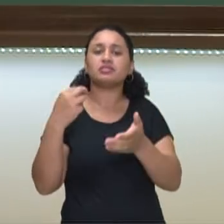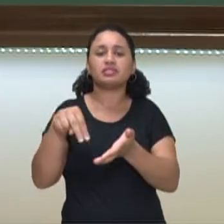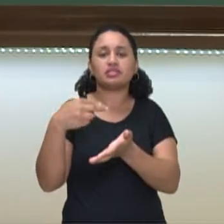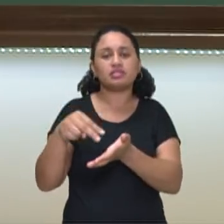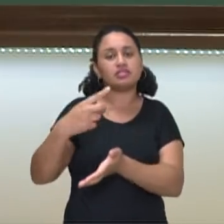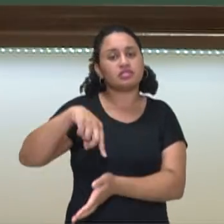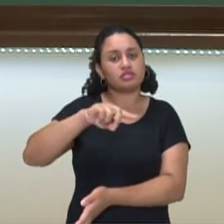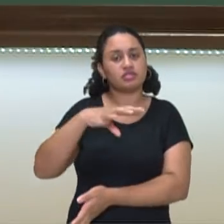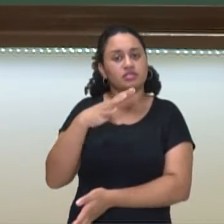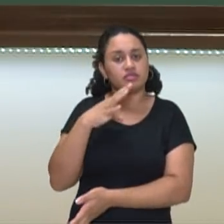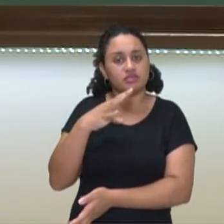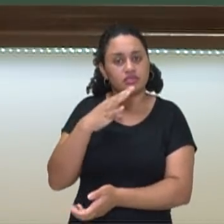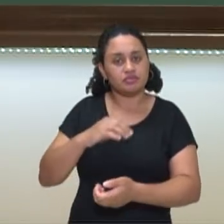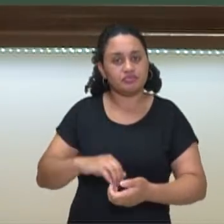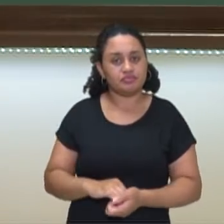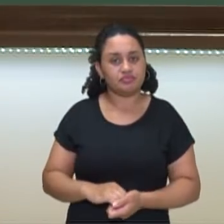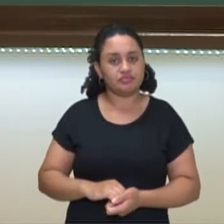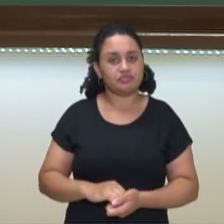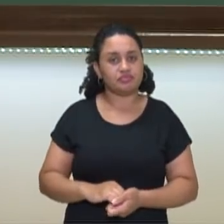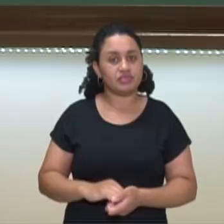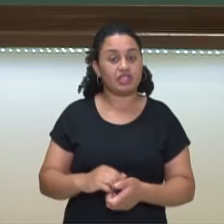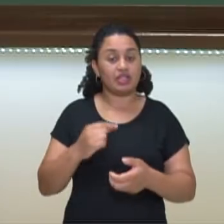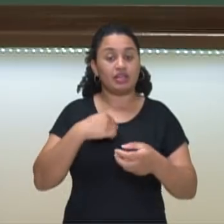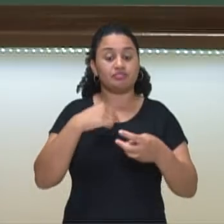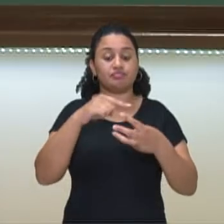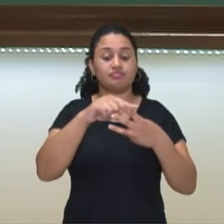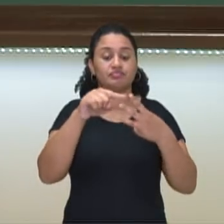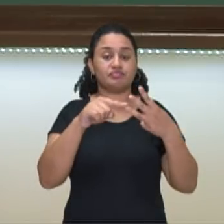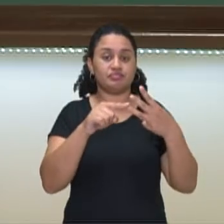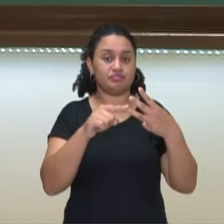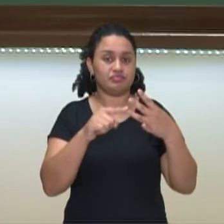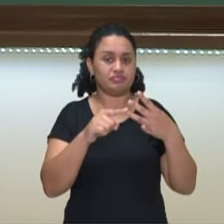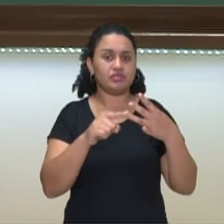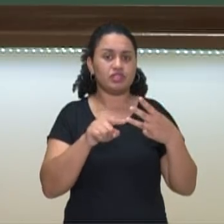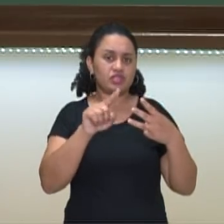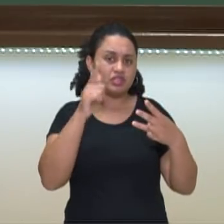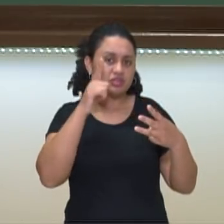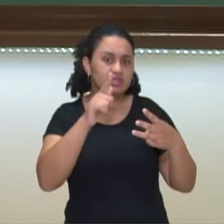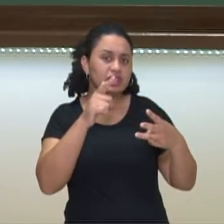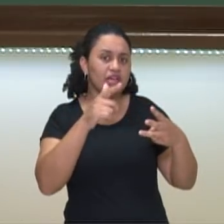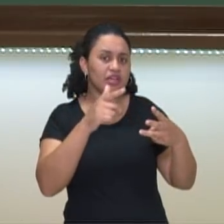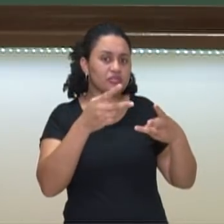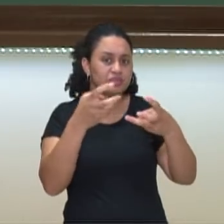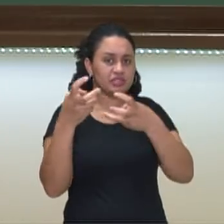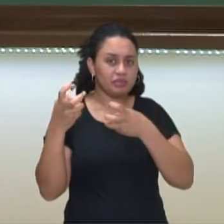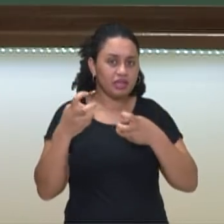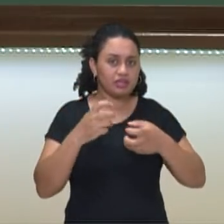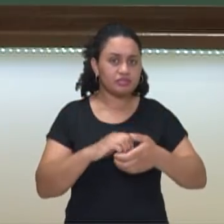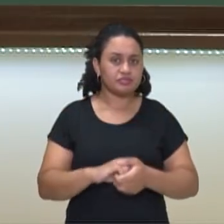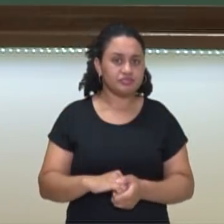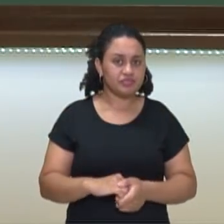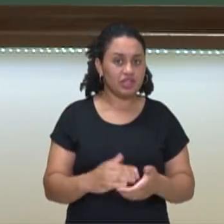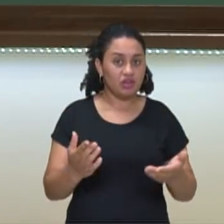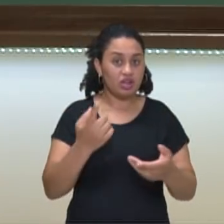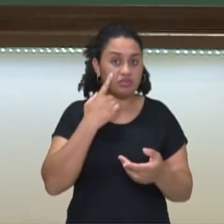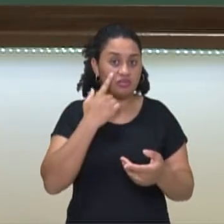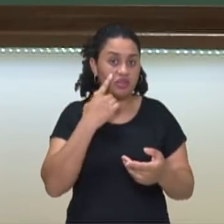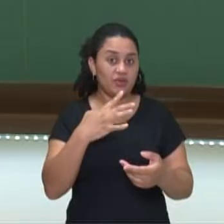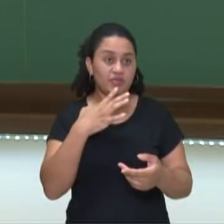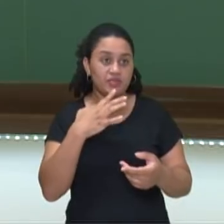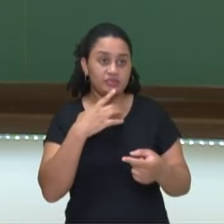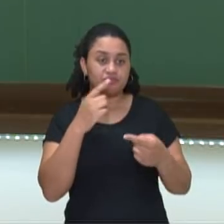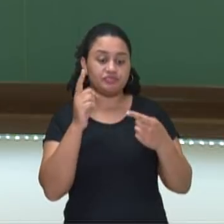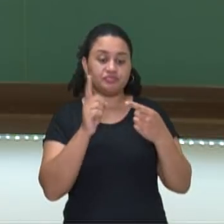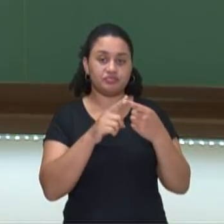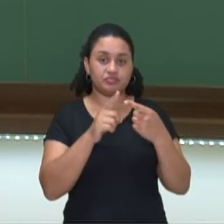nós conhecemos? Eles são três. Será que você consegue identificá-los? Vamos ver quais são? Olha